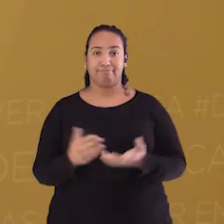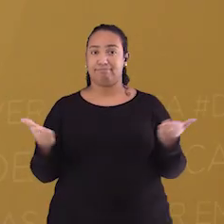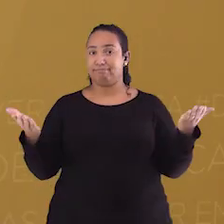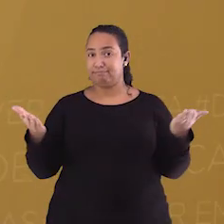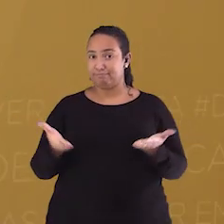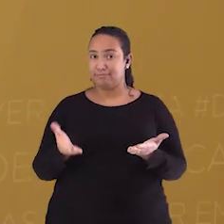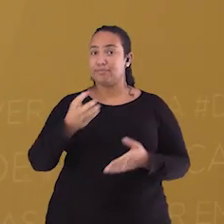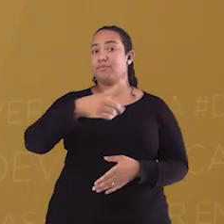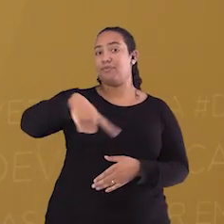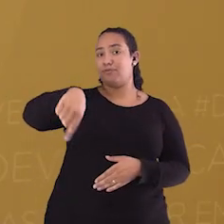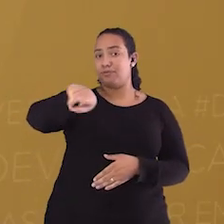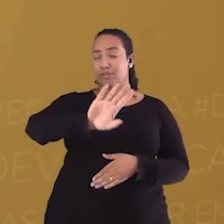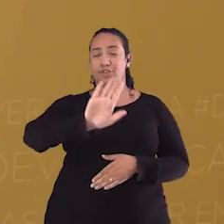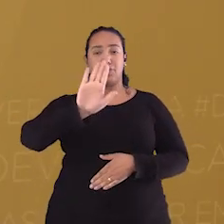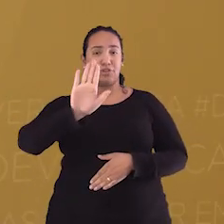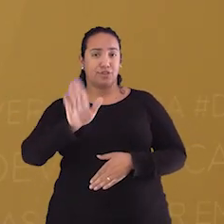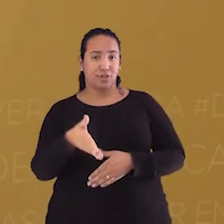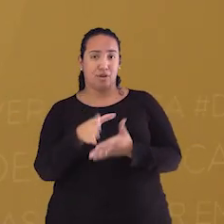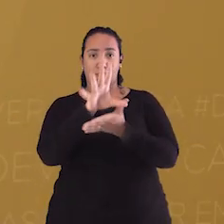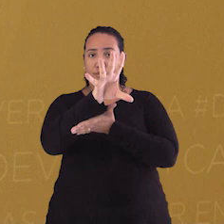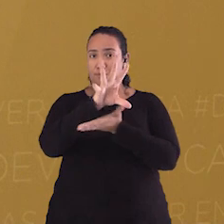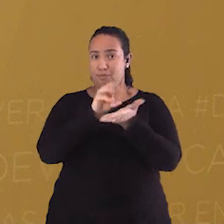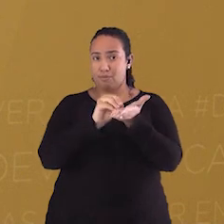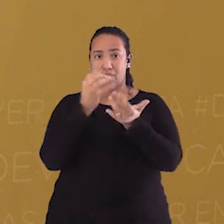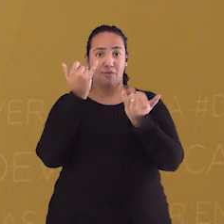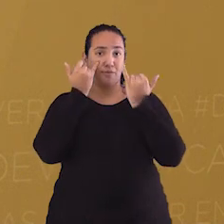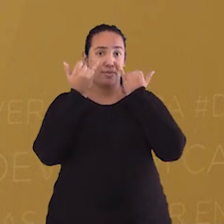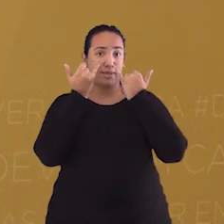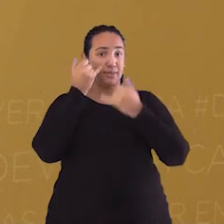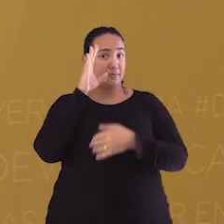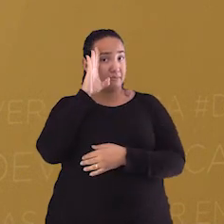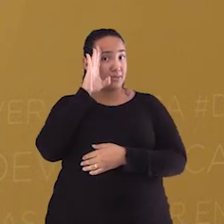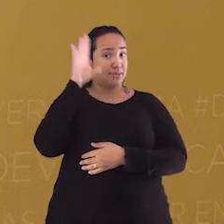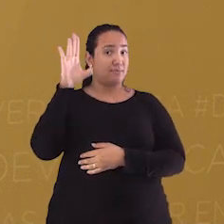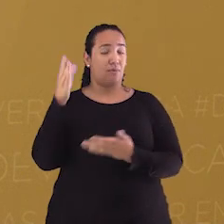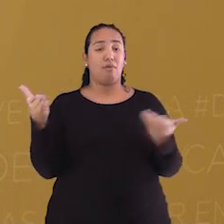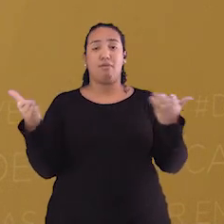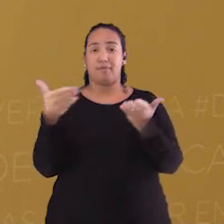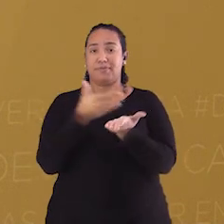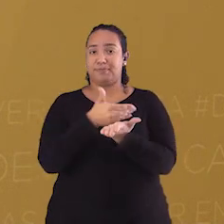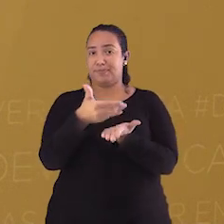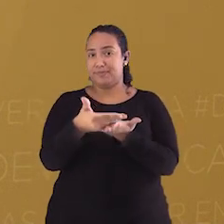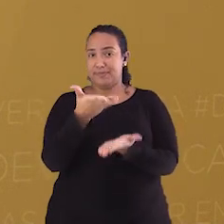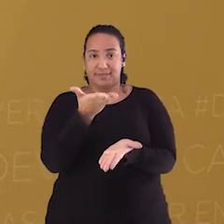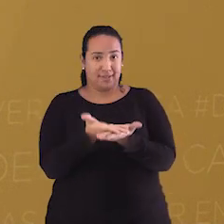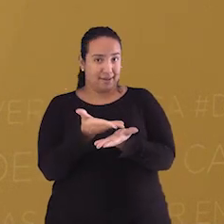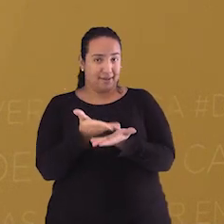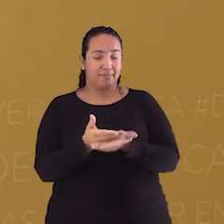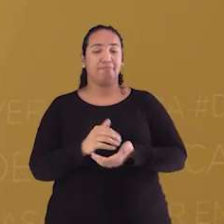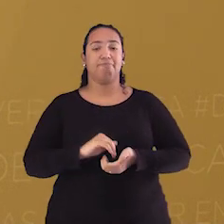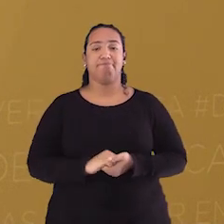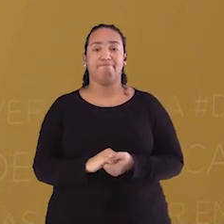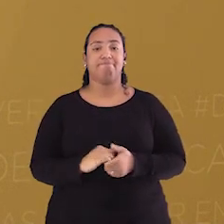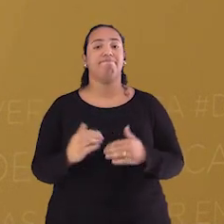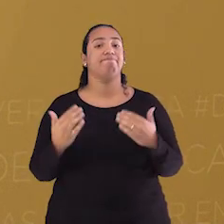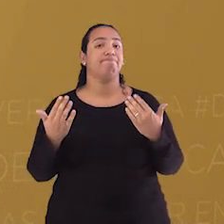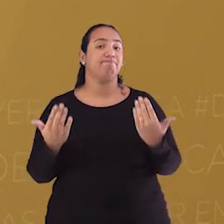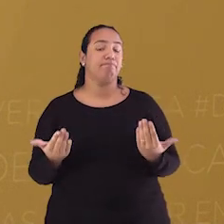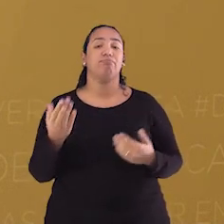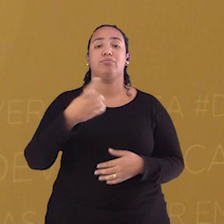Agora que já anotaram os pontos principais, vamos para o nosso conteúdo. Bom, não podemos negar que